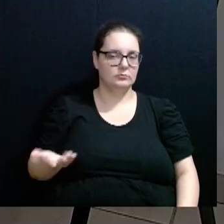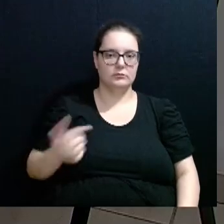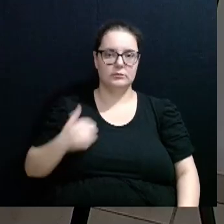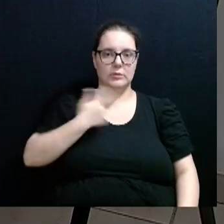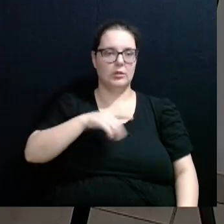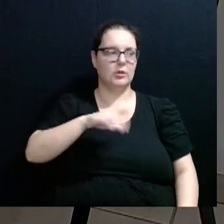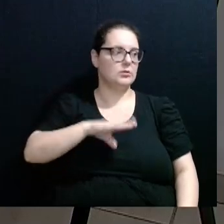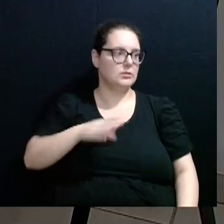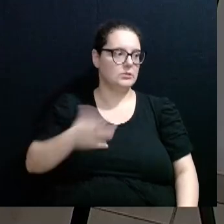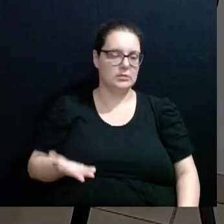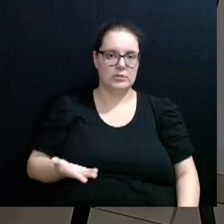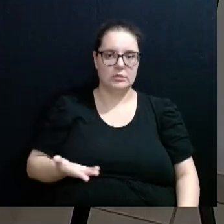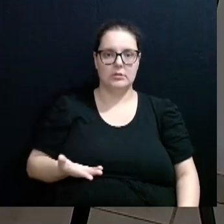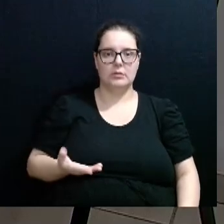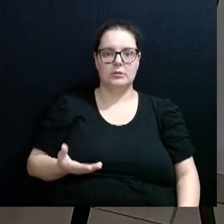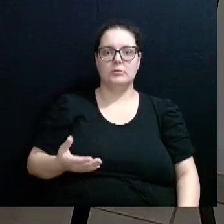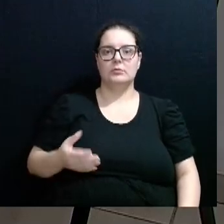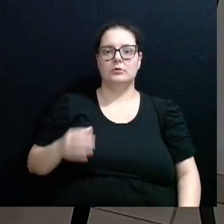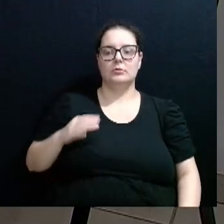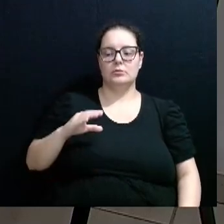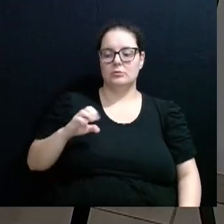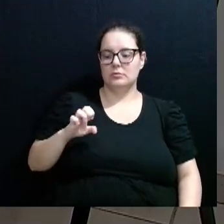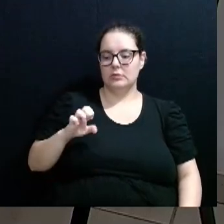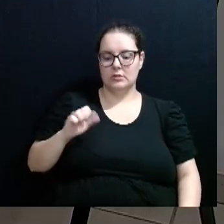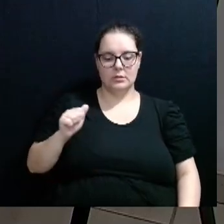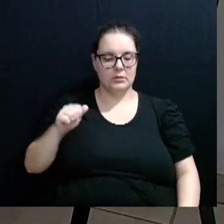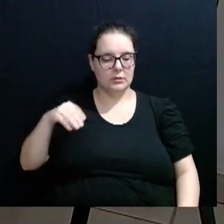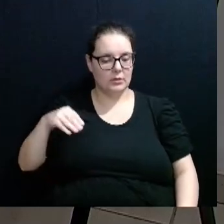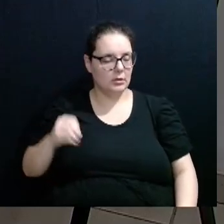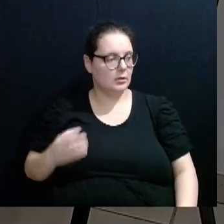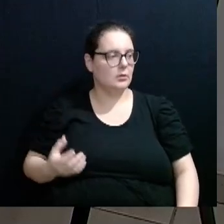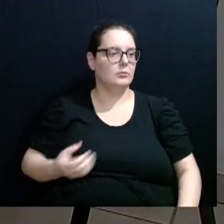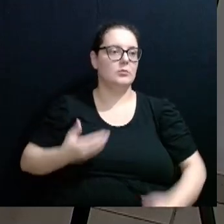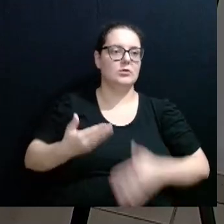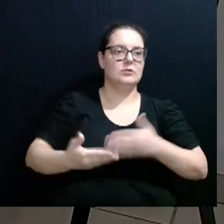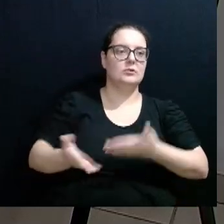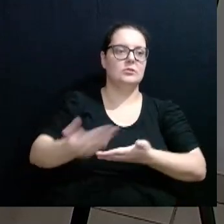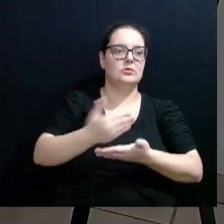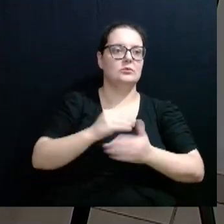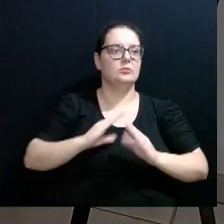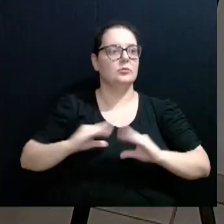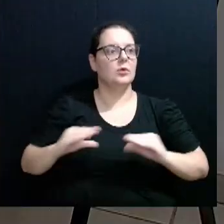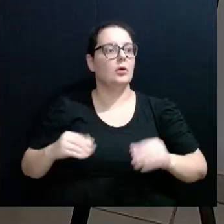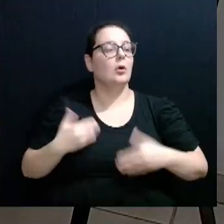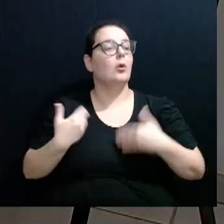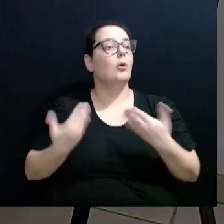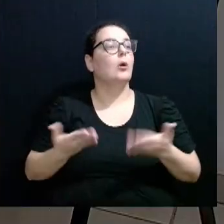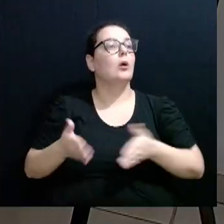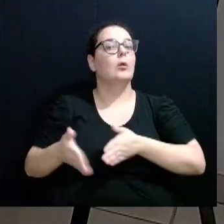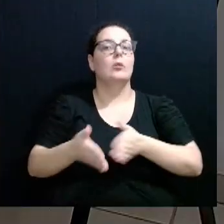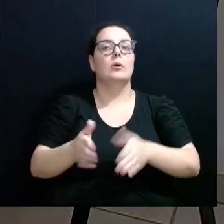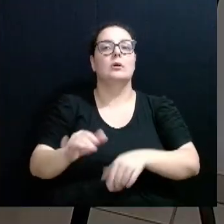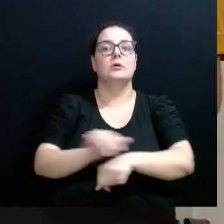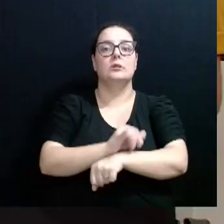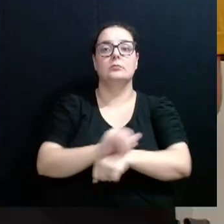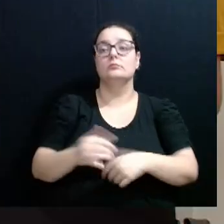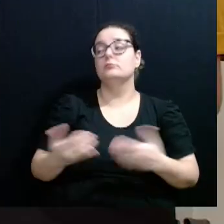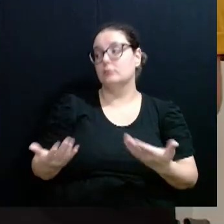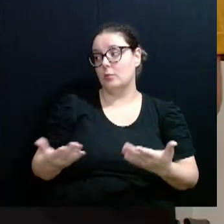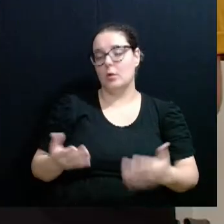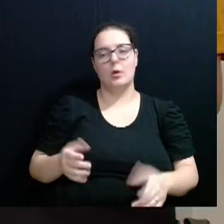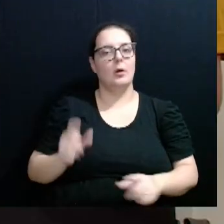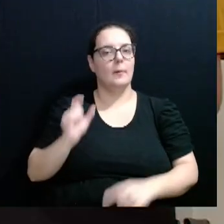cidade, seja ele no CEAMO, em algum outro serviço de acolhimento. Qual foi o caminho, então? Olha, a palavra-chave para